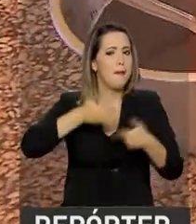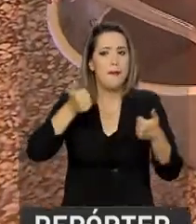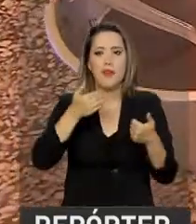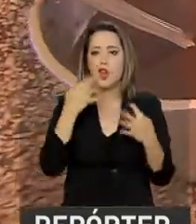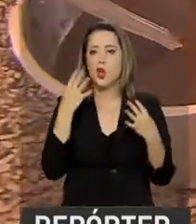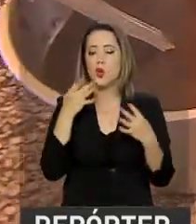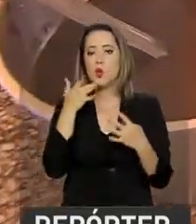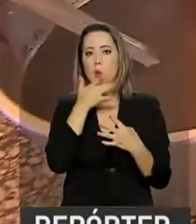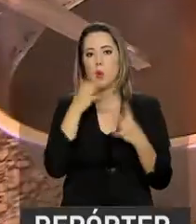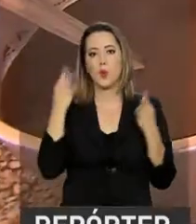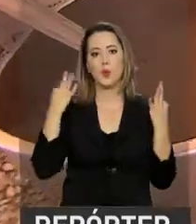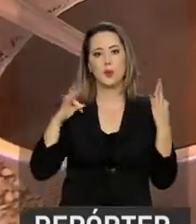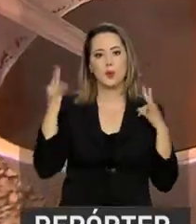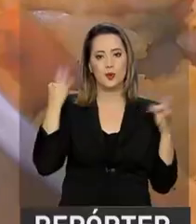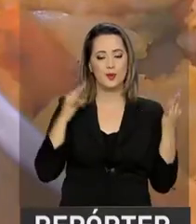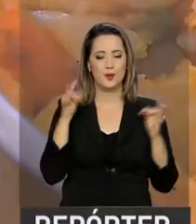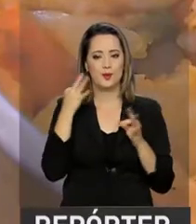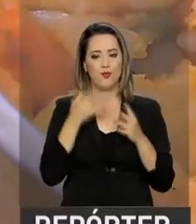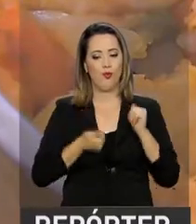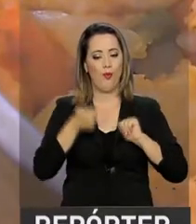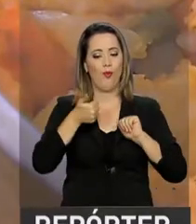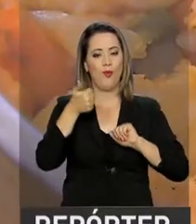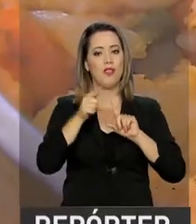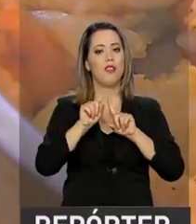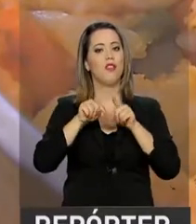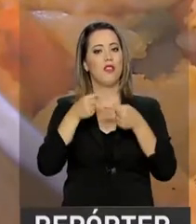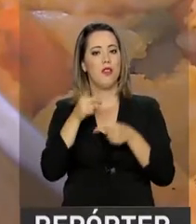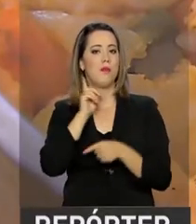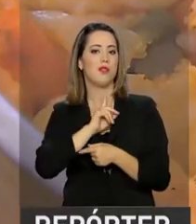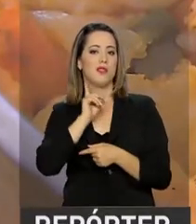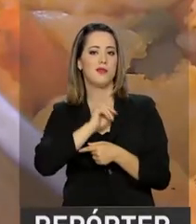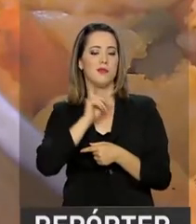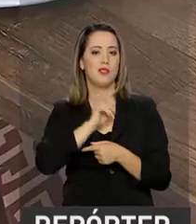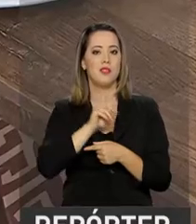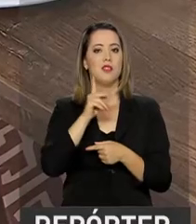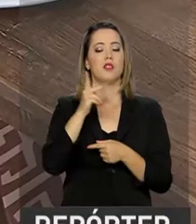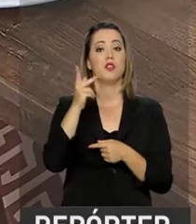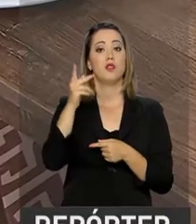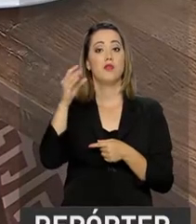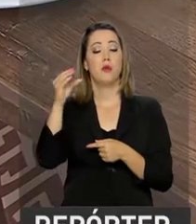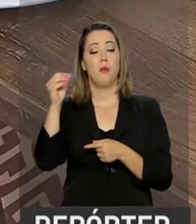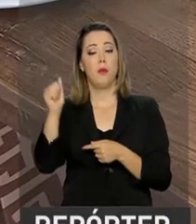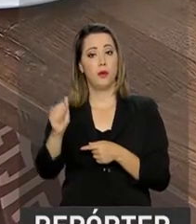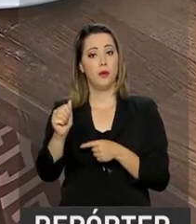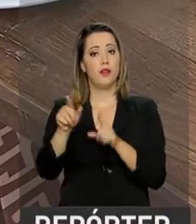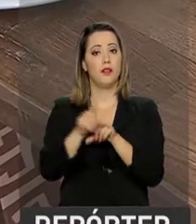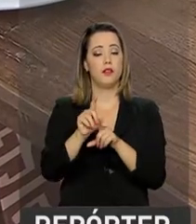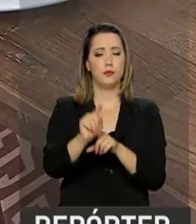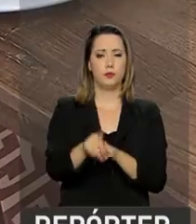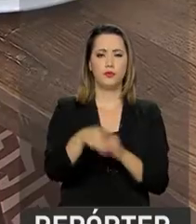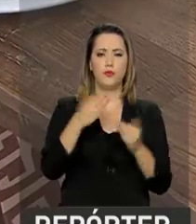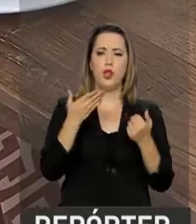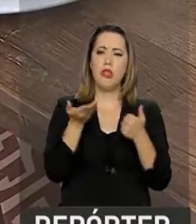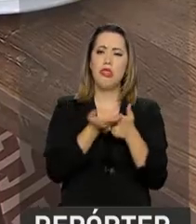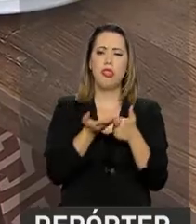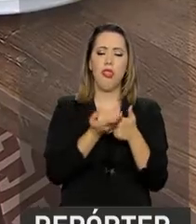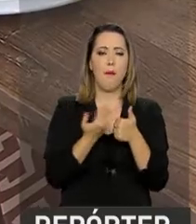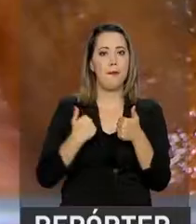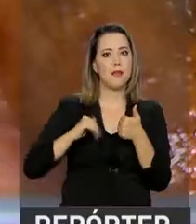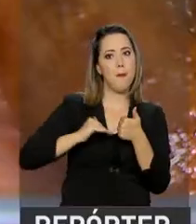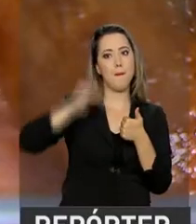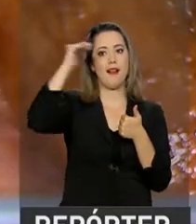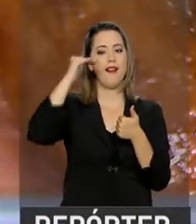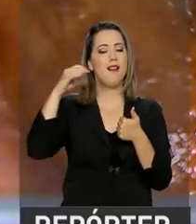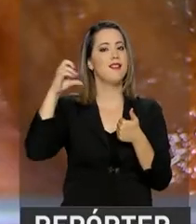dos turistas em seguida vieram belo horizonte porto alegre na média a gastronomia brasileira recebeu nota máxima